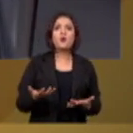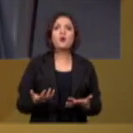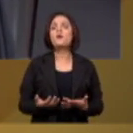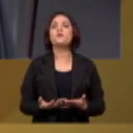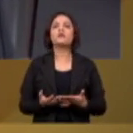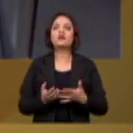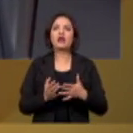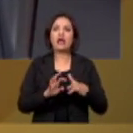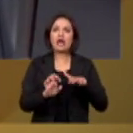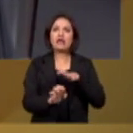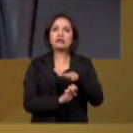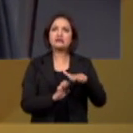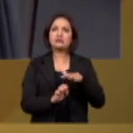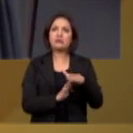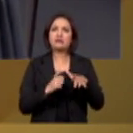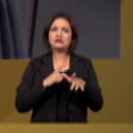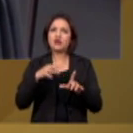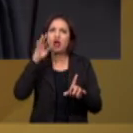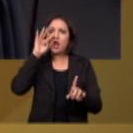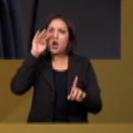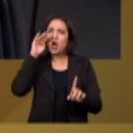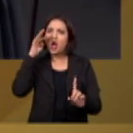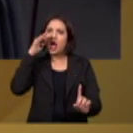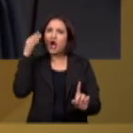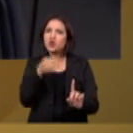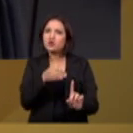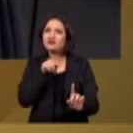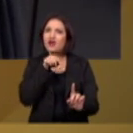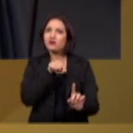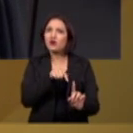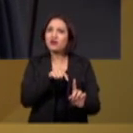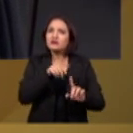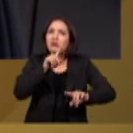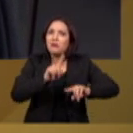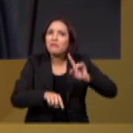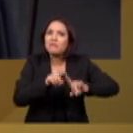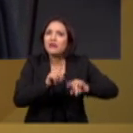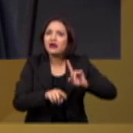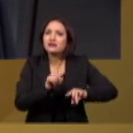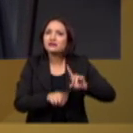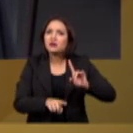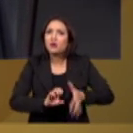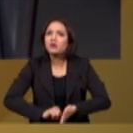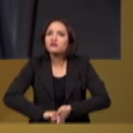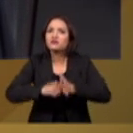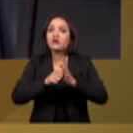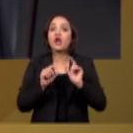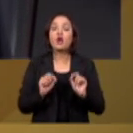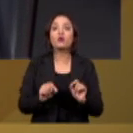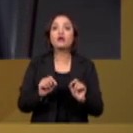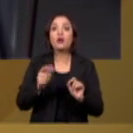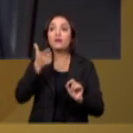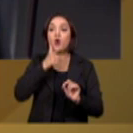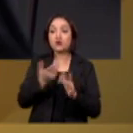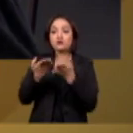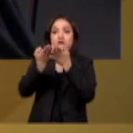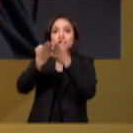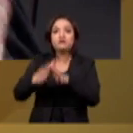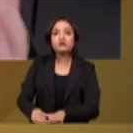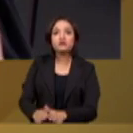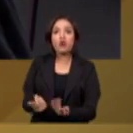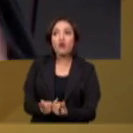que são investigados tem a finalidade de resguardar a possibilidade de serem assassino valores aumentados